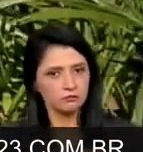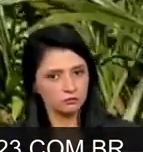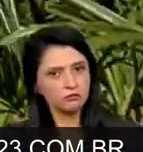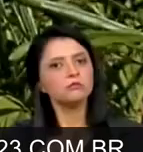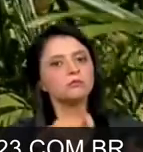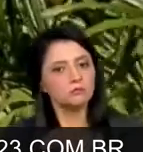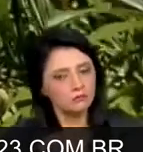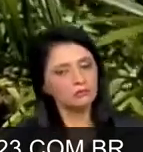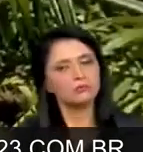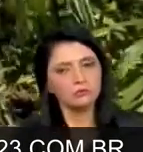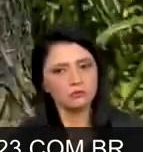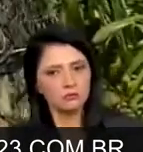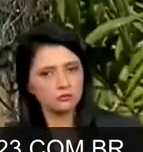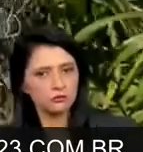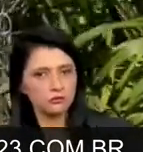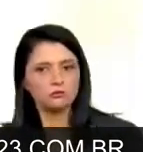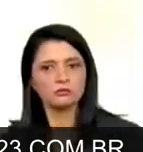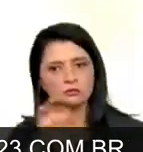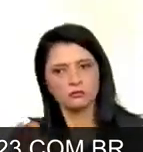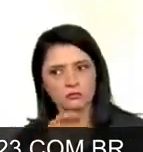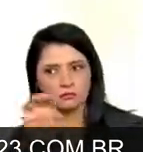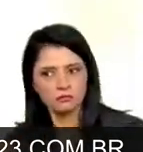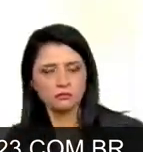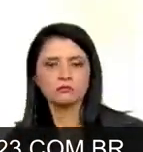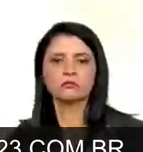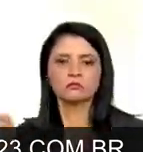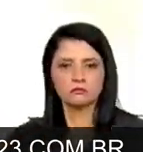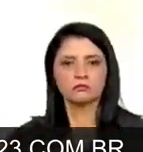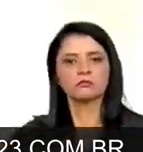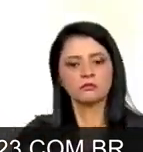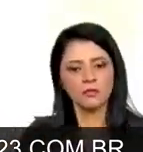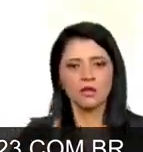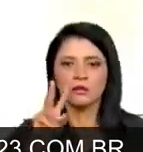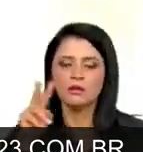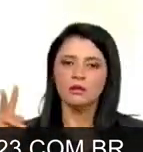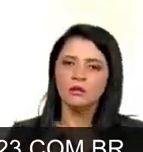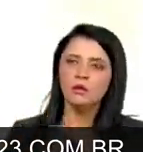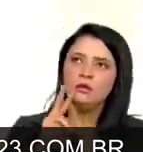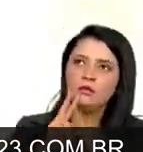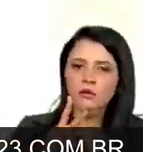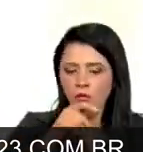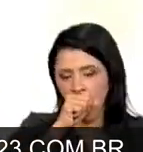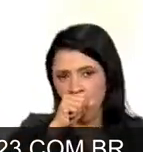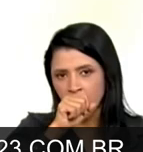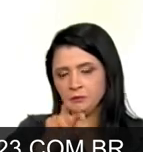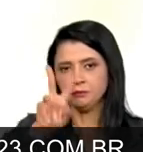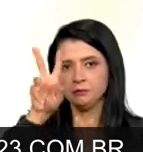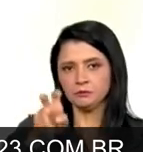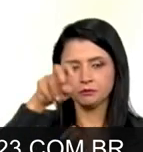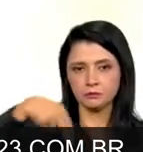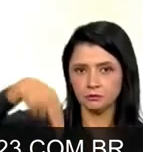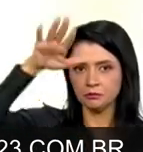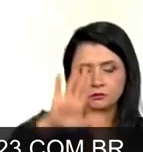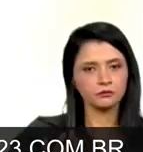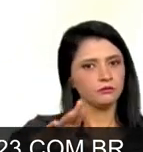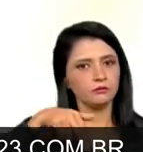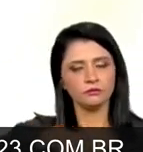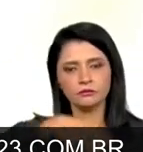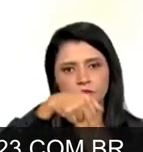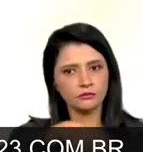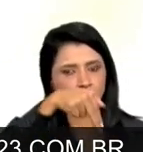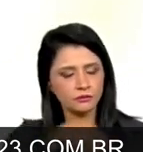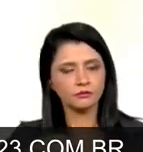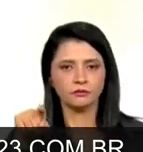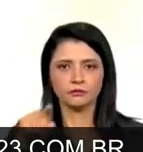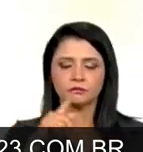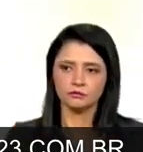também tenham acesso ao mercado externo. Nosso olhar é diferenciado para o norte e para o nordeste, porque são regiões que exportam pouco. Elas têm